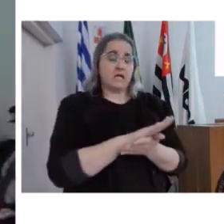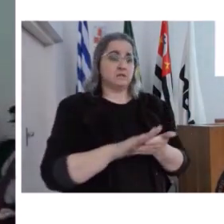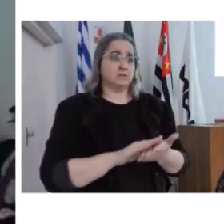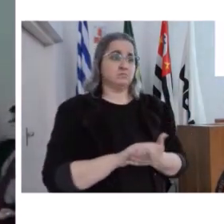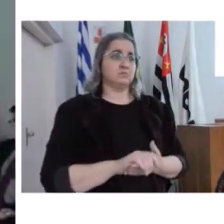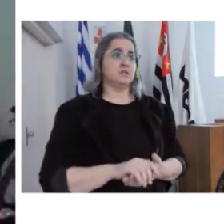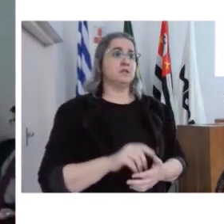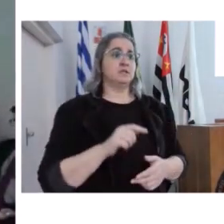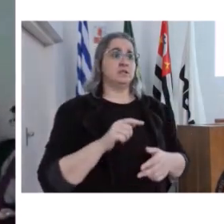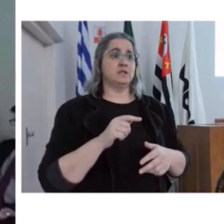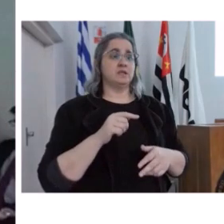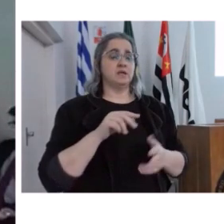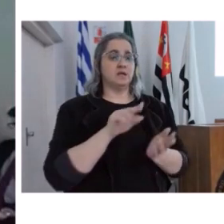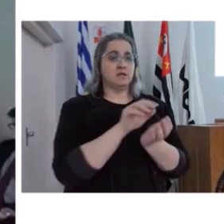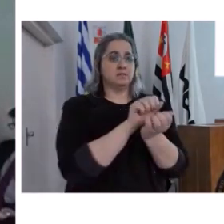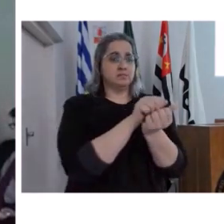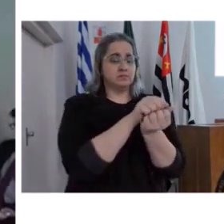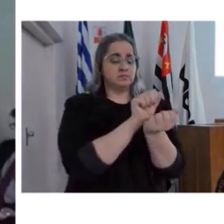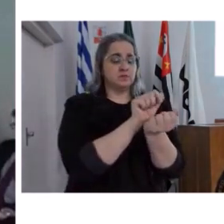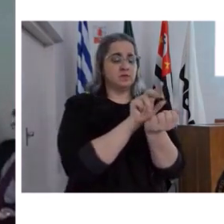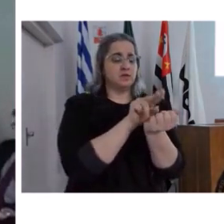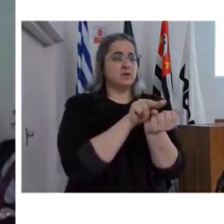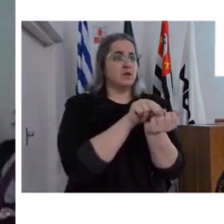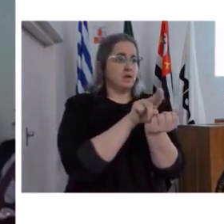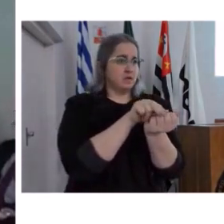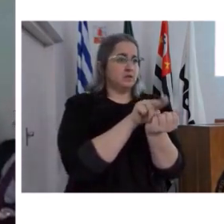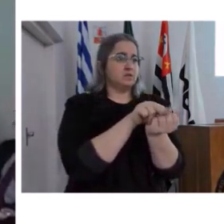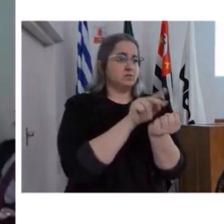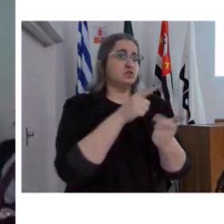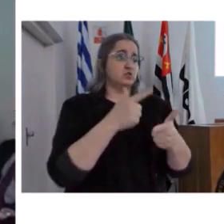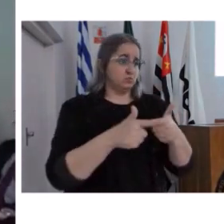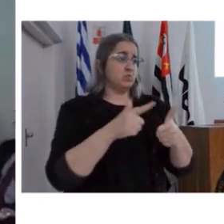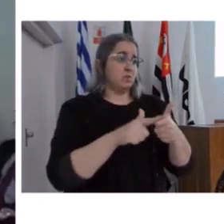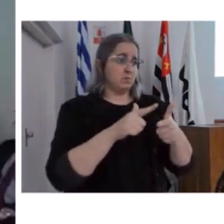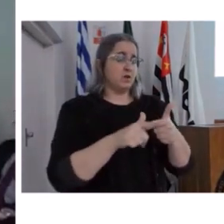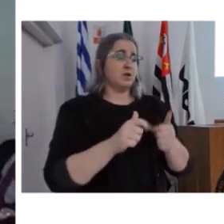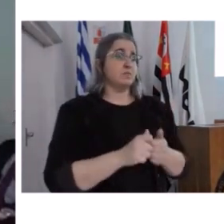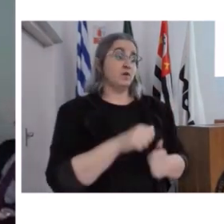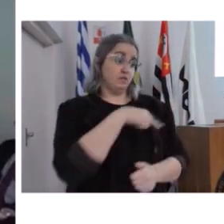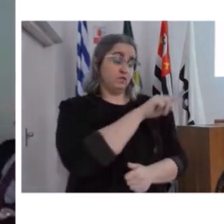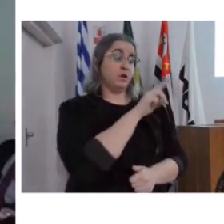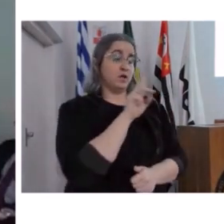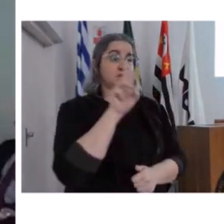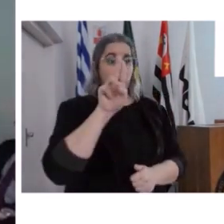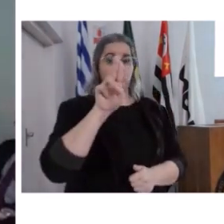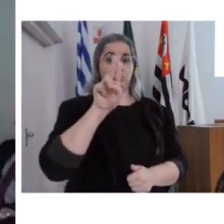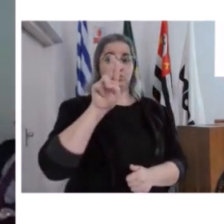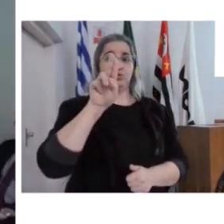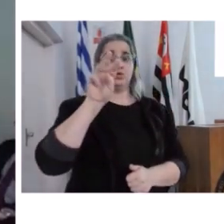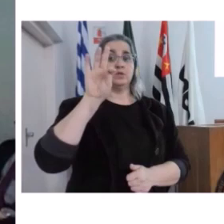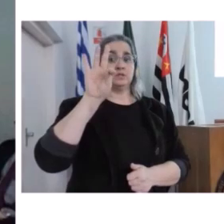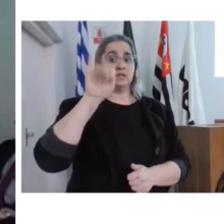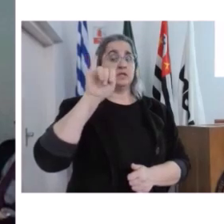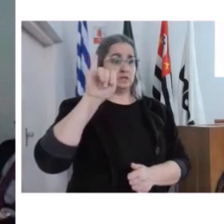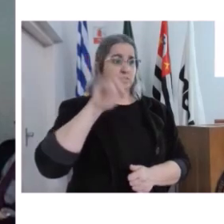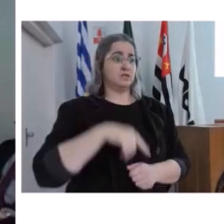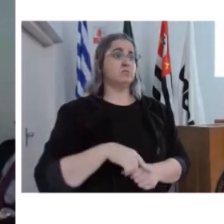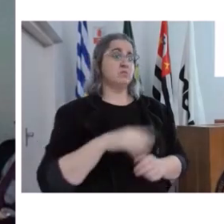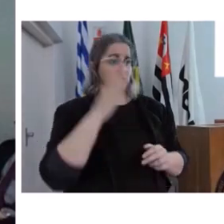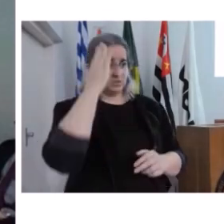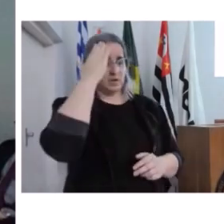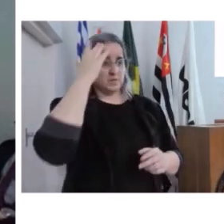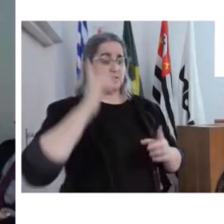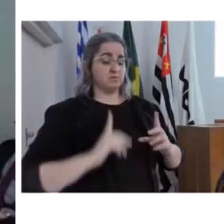língua, né, quando eu fui fazer a visita lá na UTI, ele tinha uma lesão de língua, uma leuplasia, sugestivo